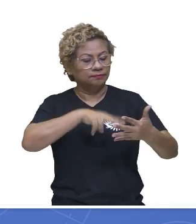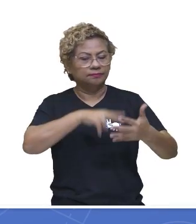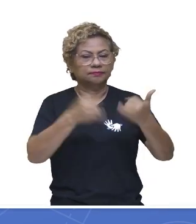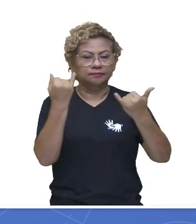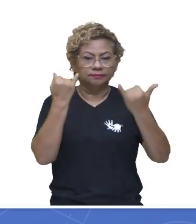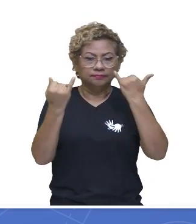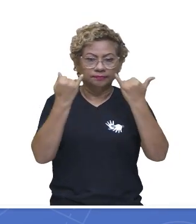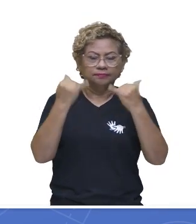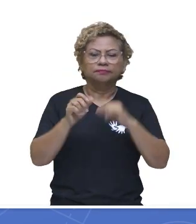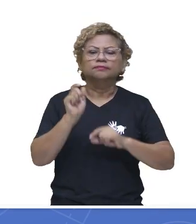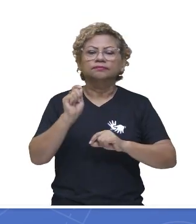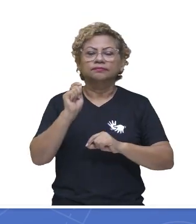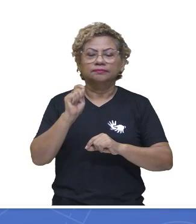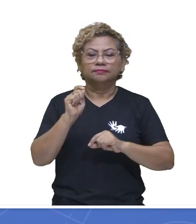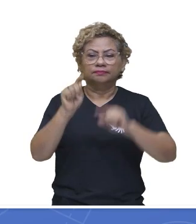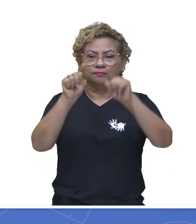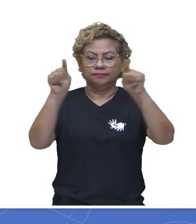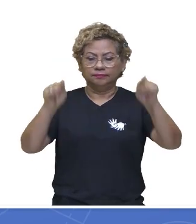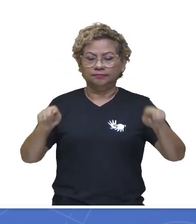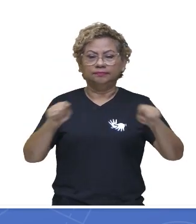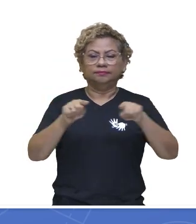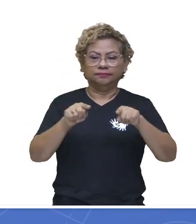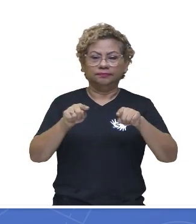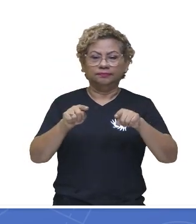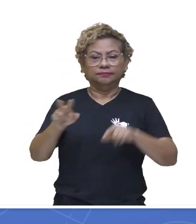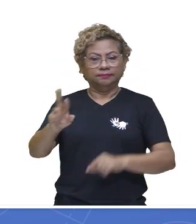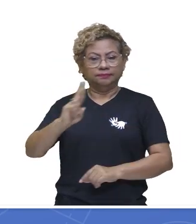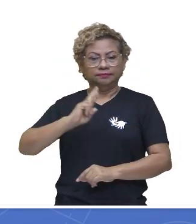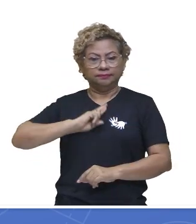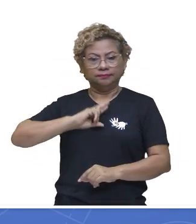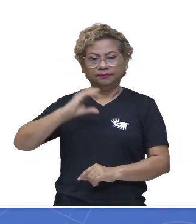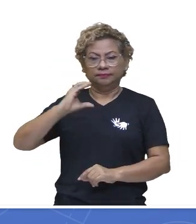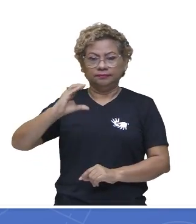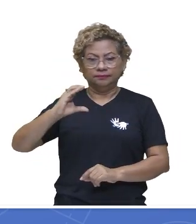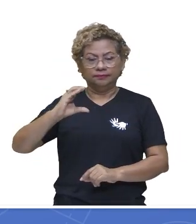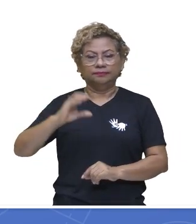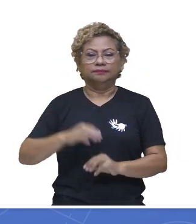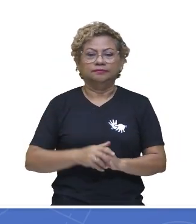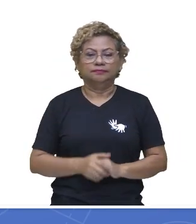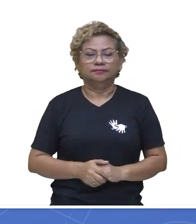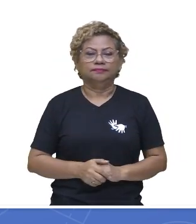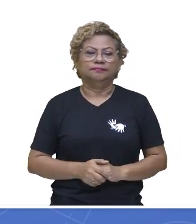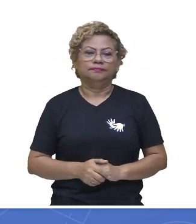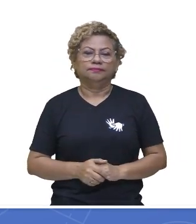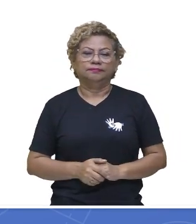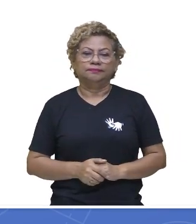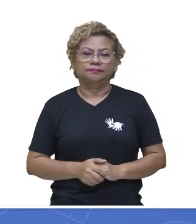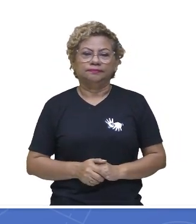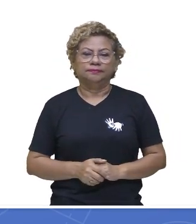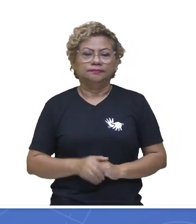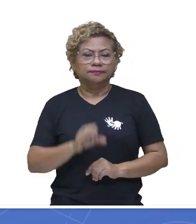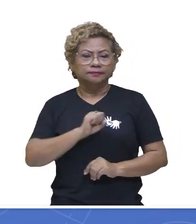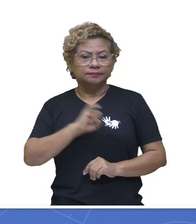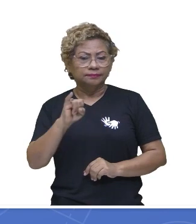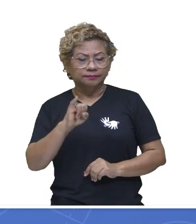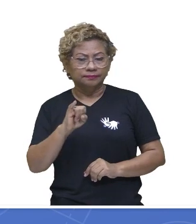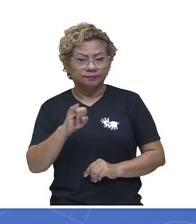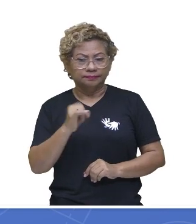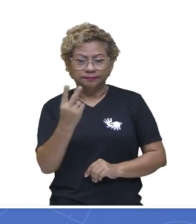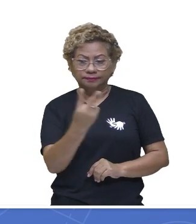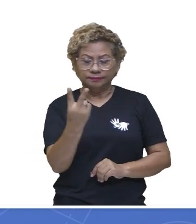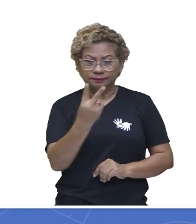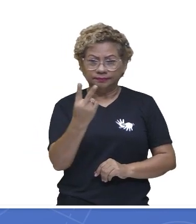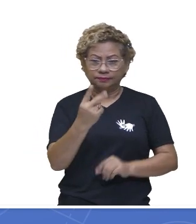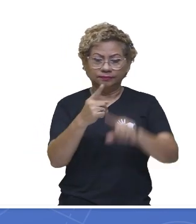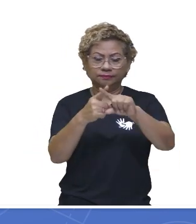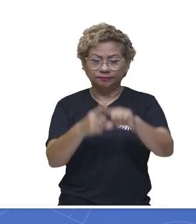matriz produto, ou seja, o resultado dessa multiplicação. Se eu multiplicar essas duas matrizes